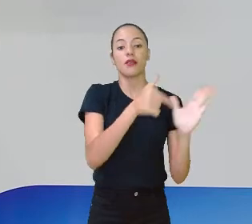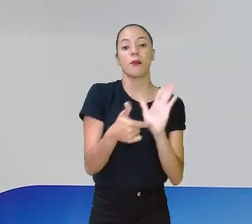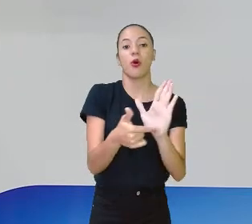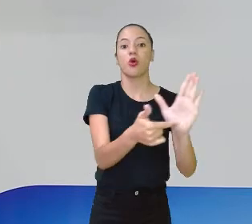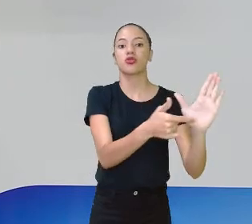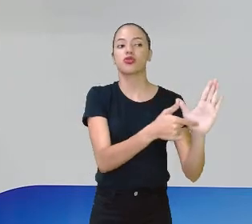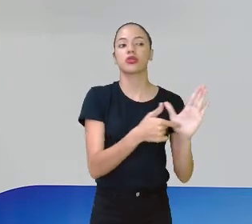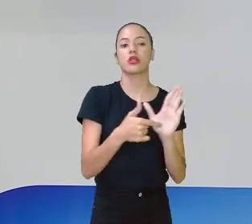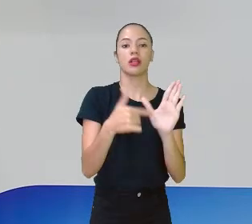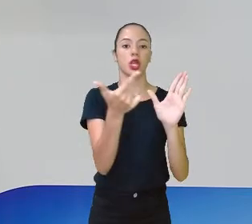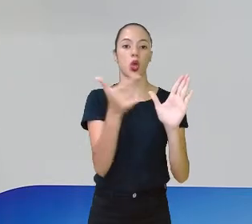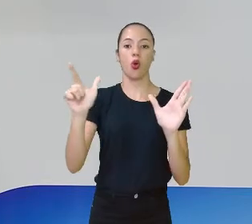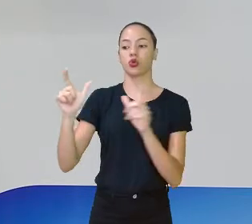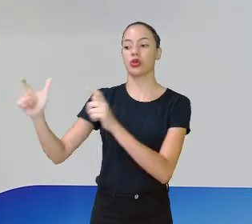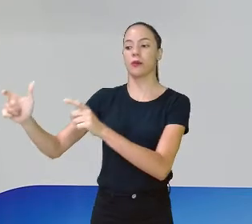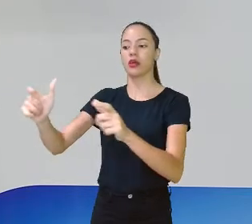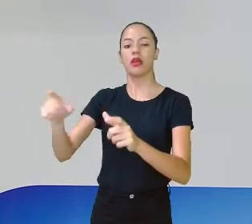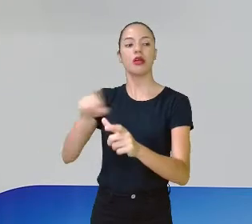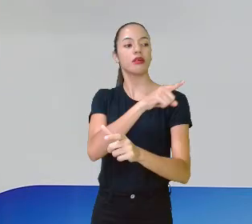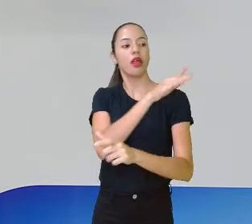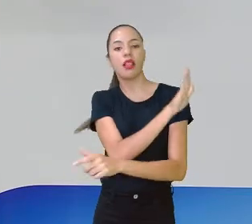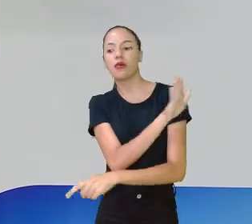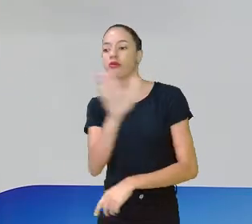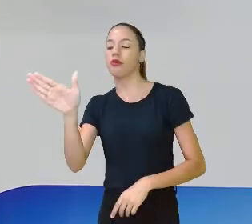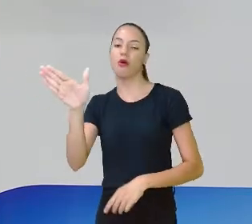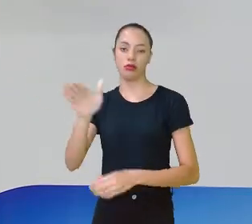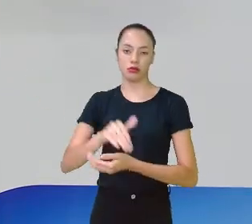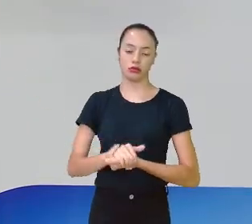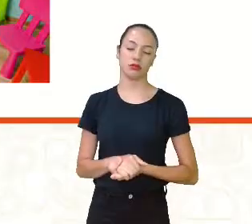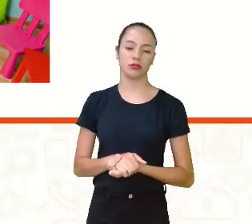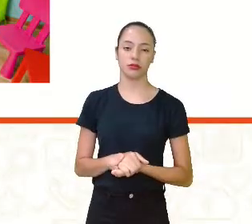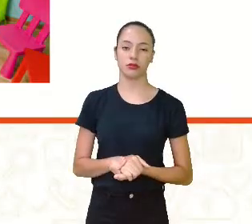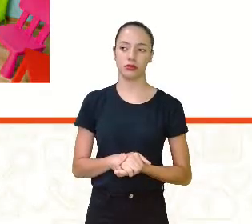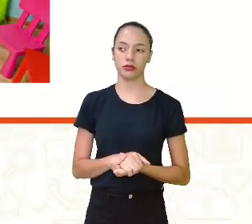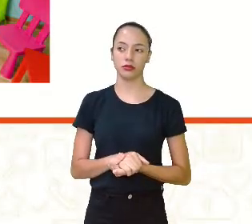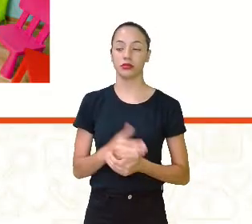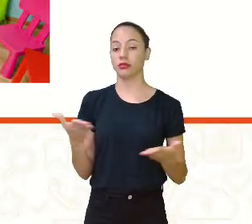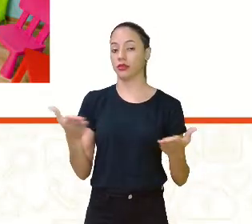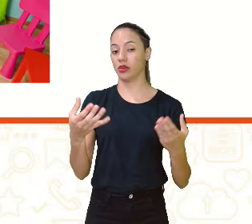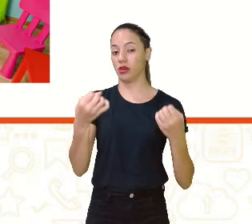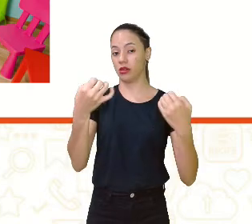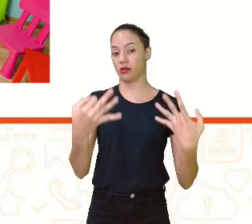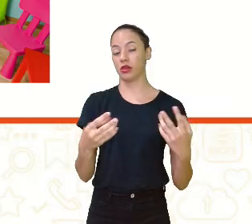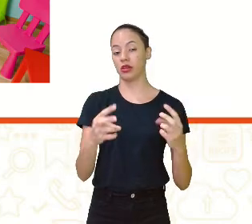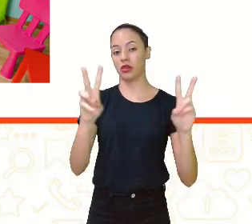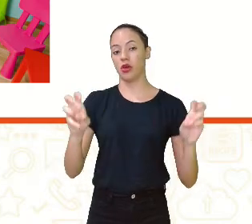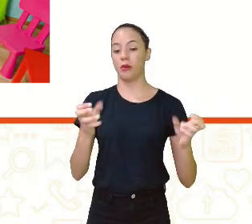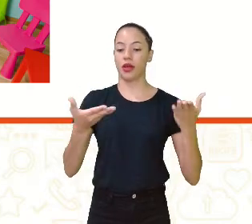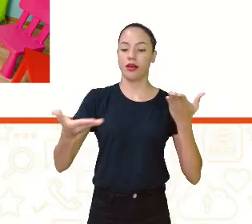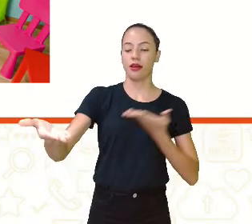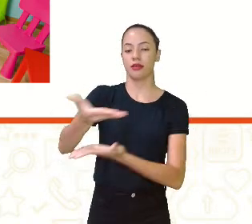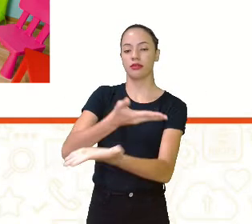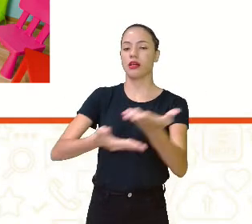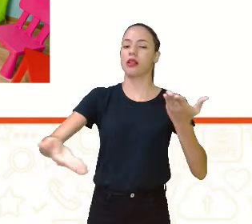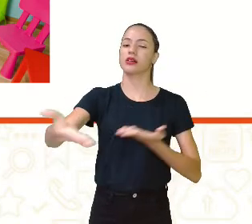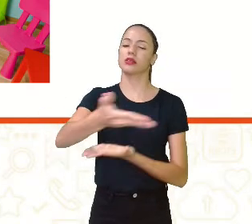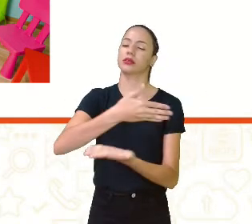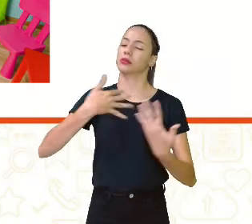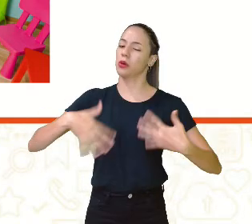demais ambientes que ele chegar. Vamos falar agora sobre a interação, que também é outro